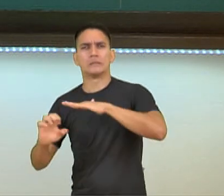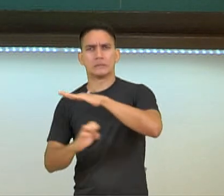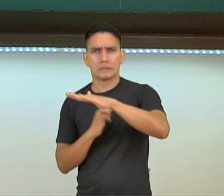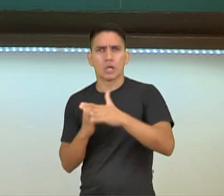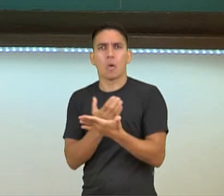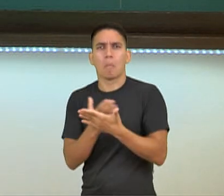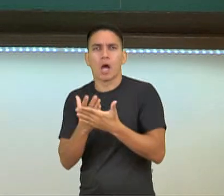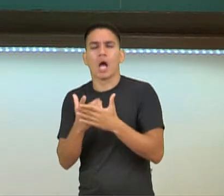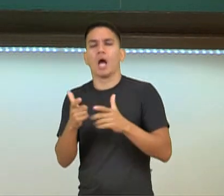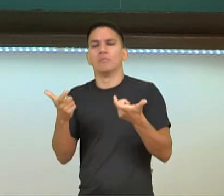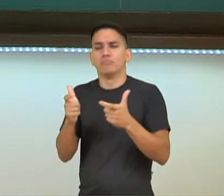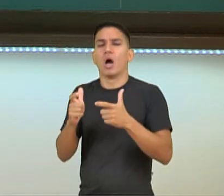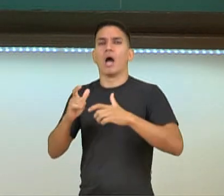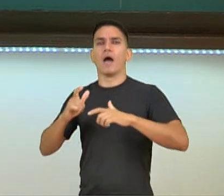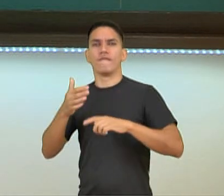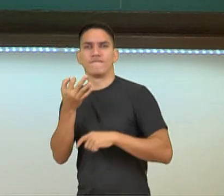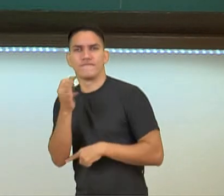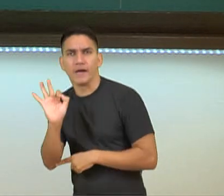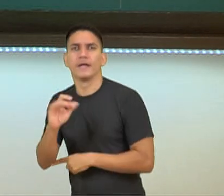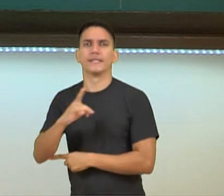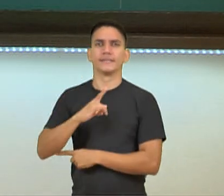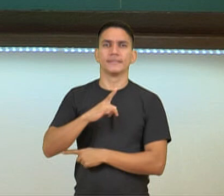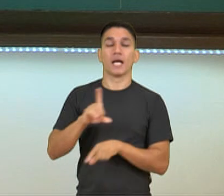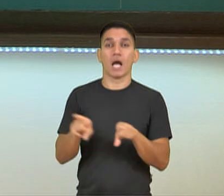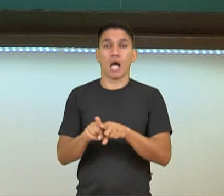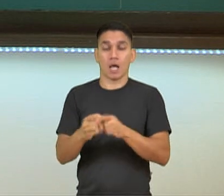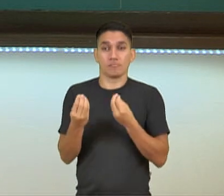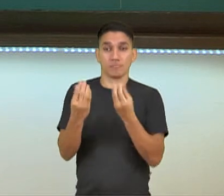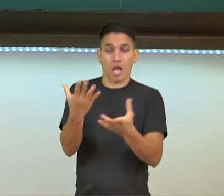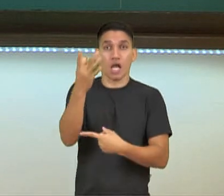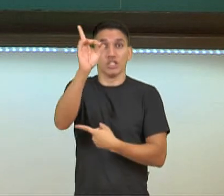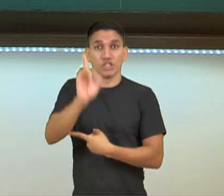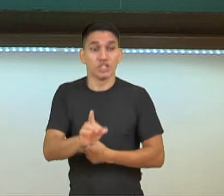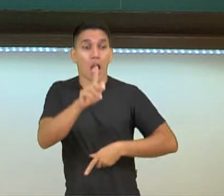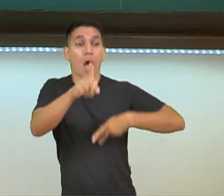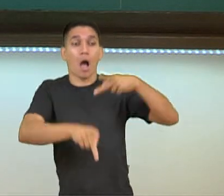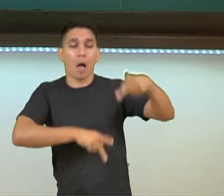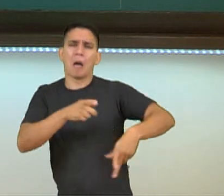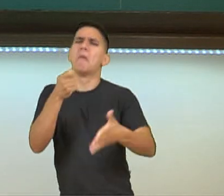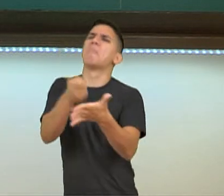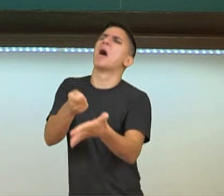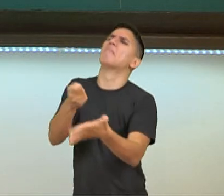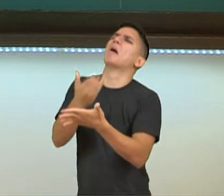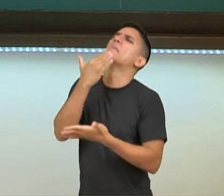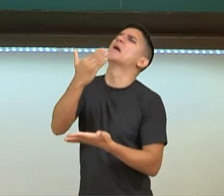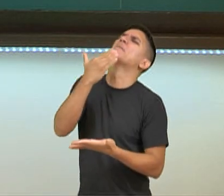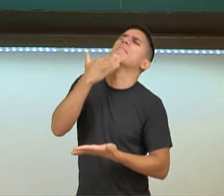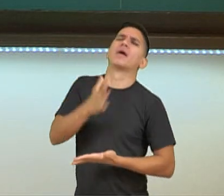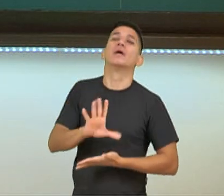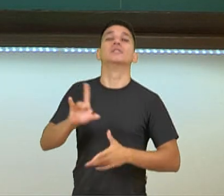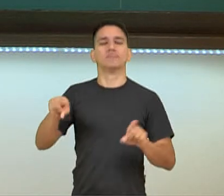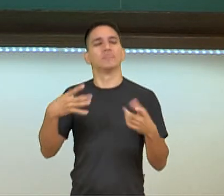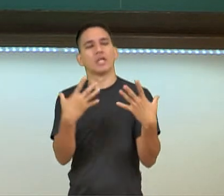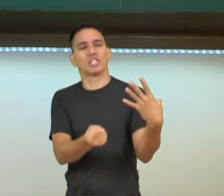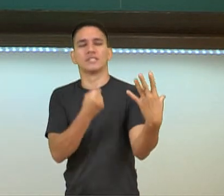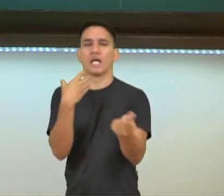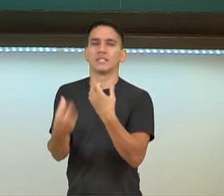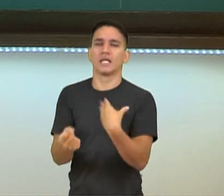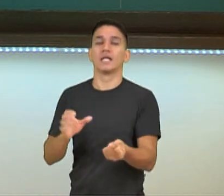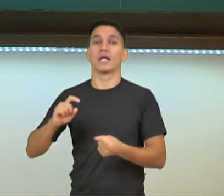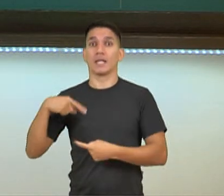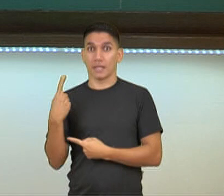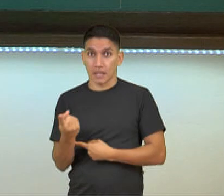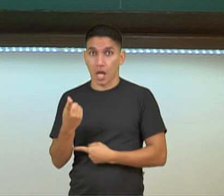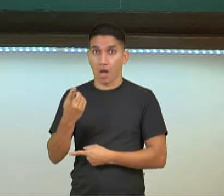Ele ia atender também a alguns direitos que a população exigia. Ele vai, na verdade, montar